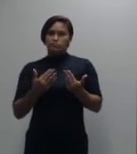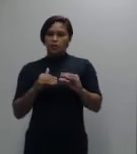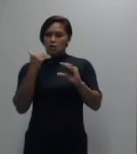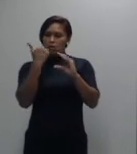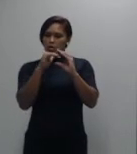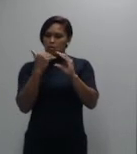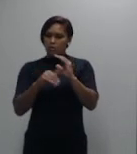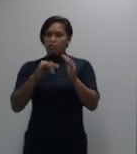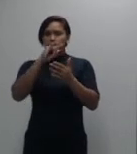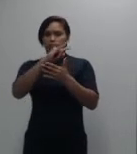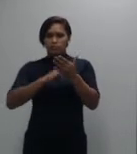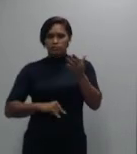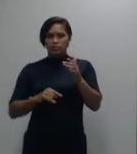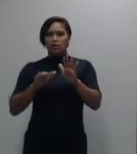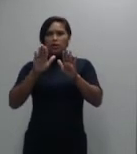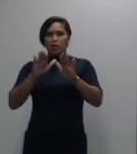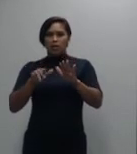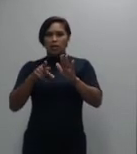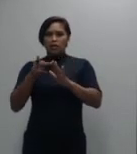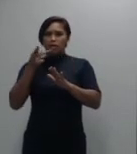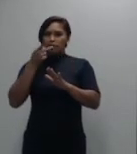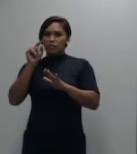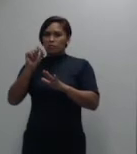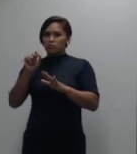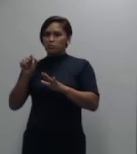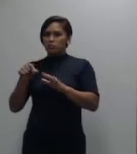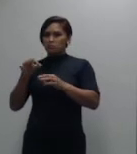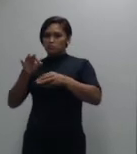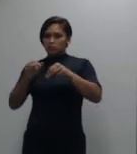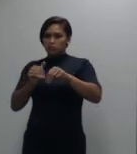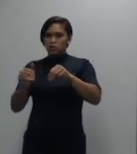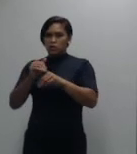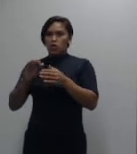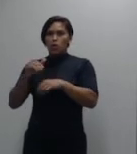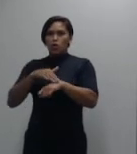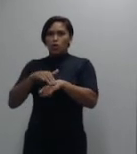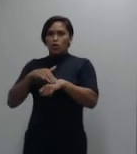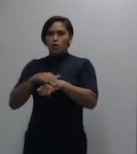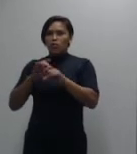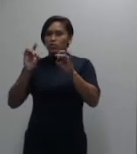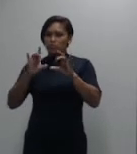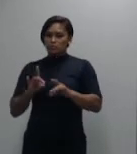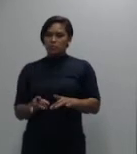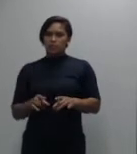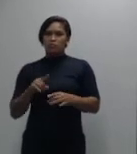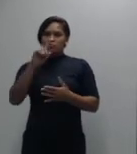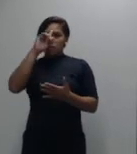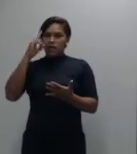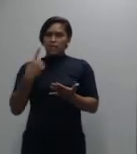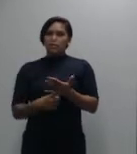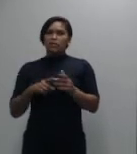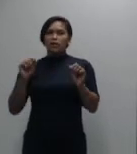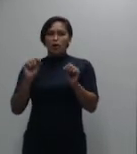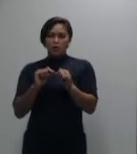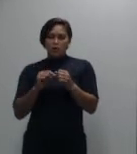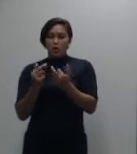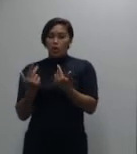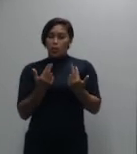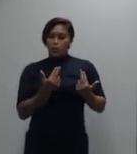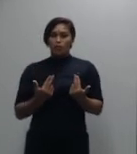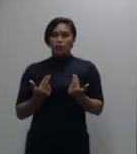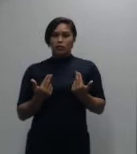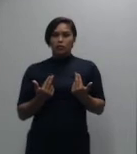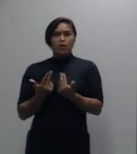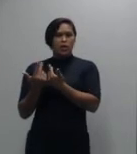tentativa de conversa com diversos ministros com conversa efetiva no início do tecido A decisão foi exatamente igual